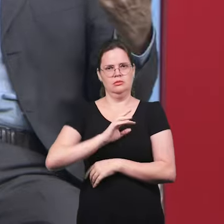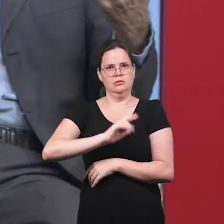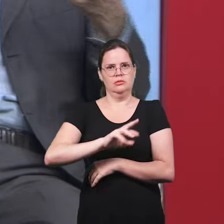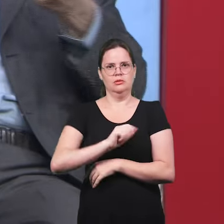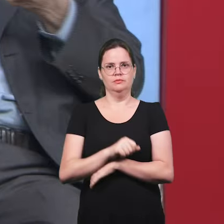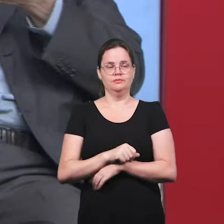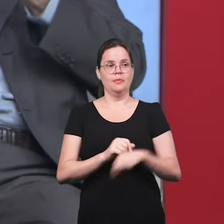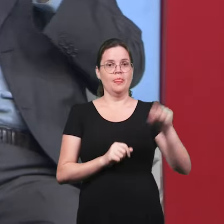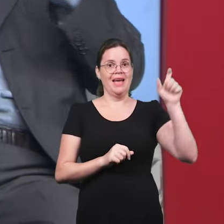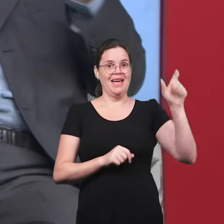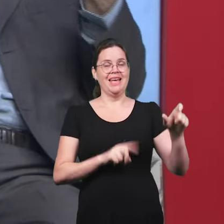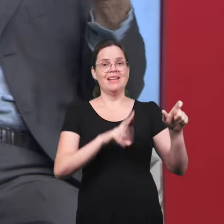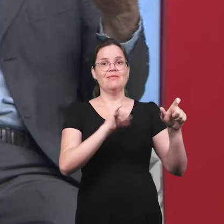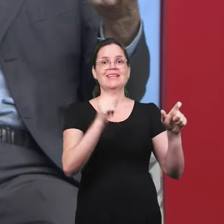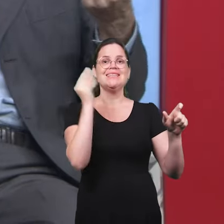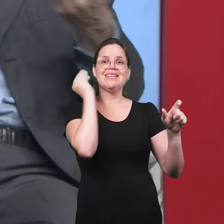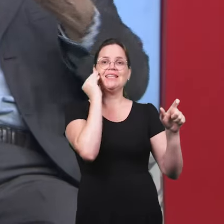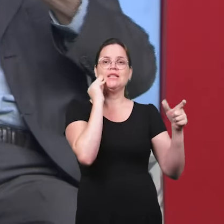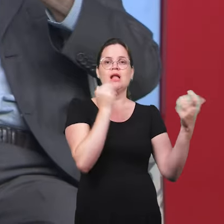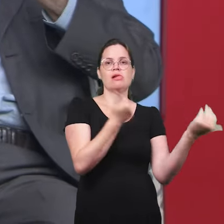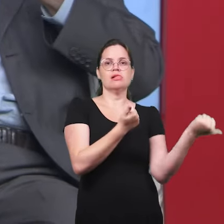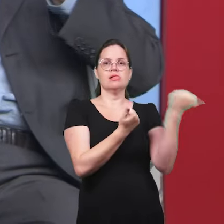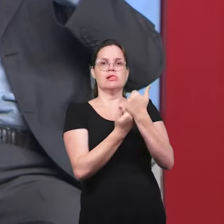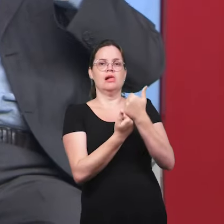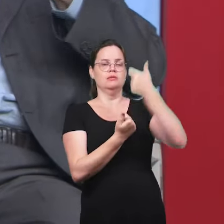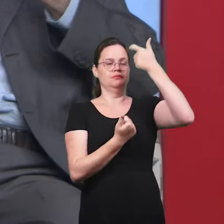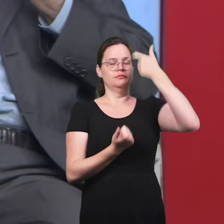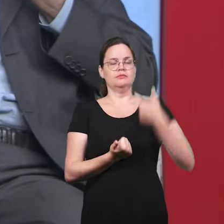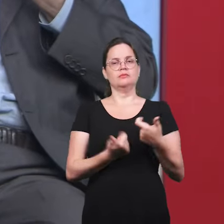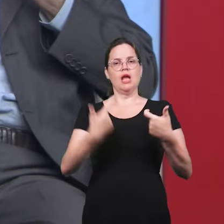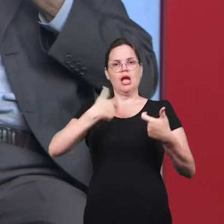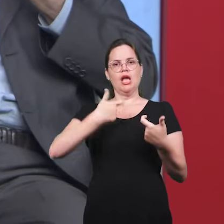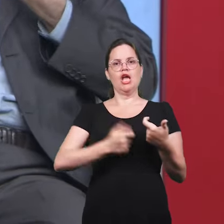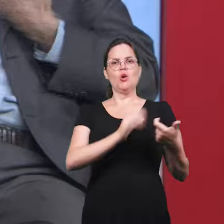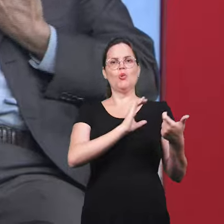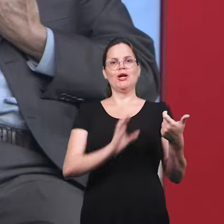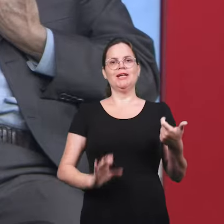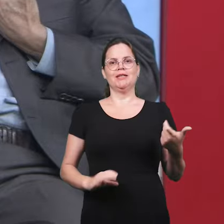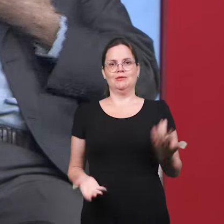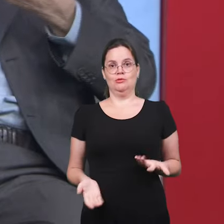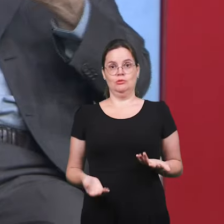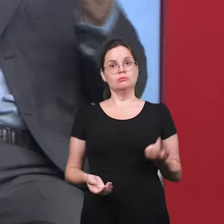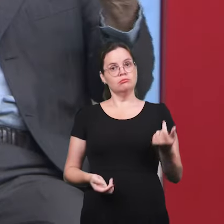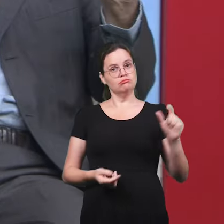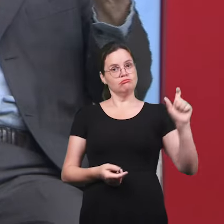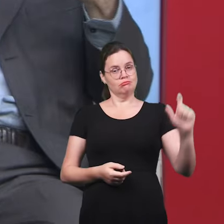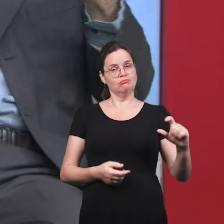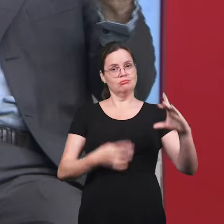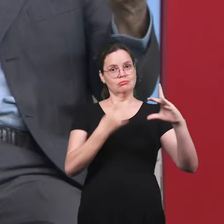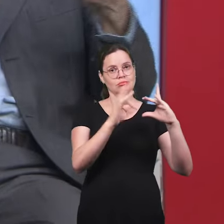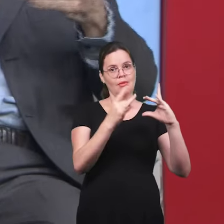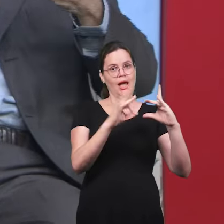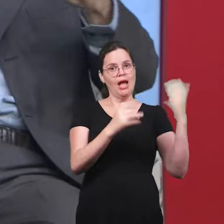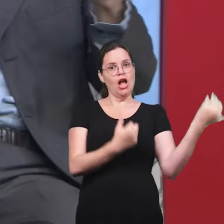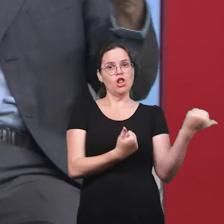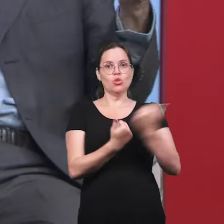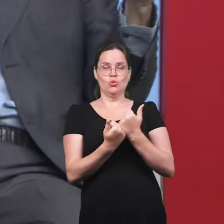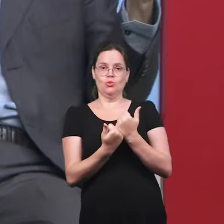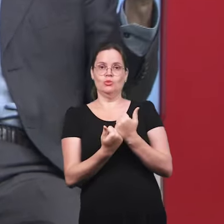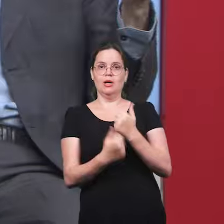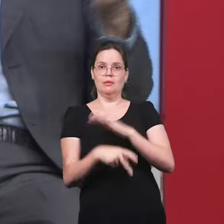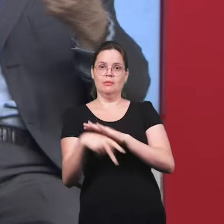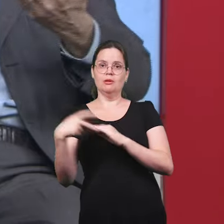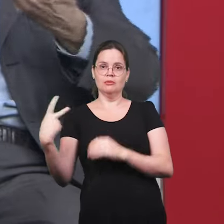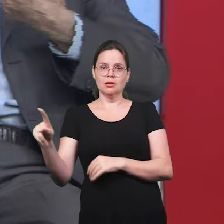fazer isso. Ele vai dizer simplesmente: eu sou o Cristo. Anticristo significa no lugar